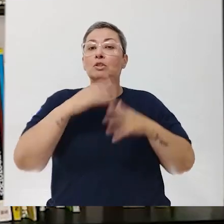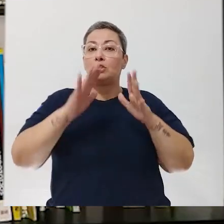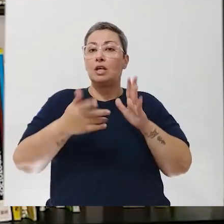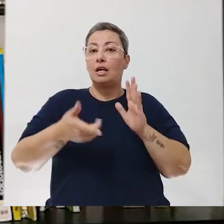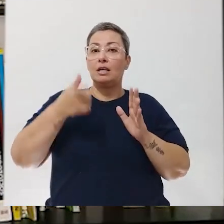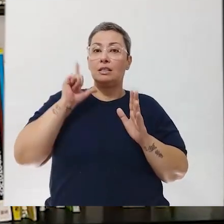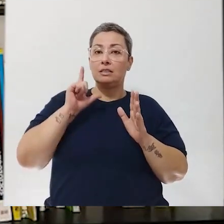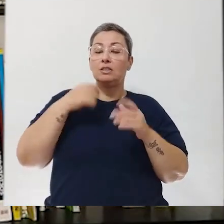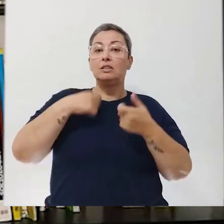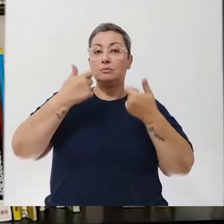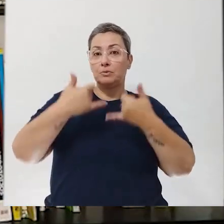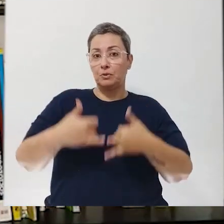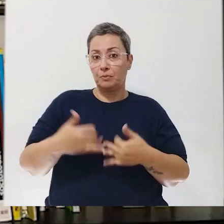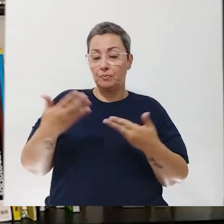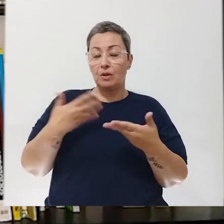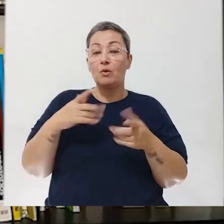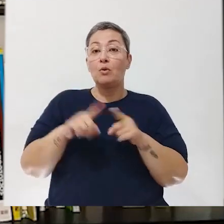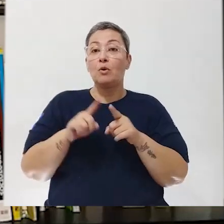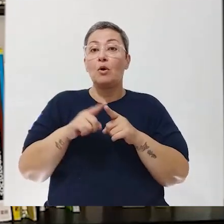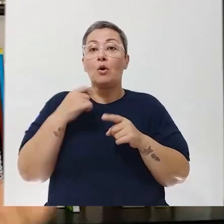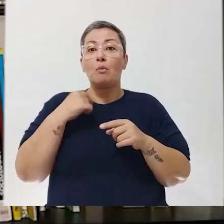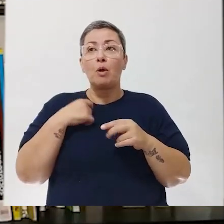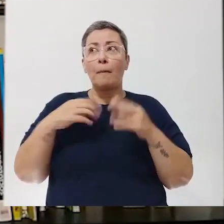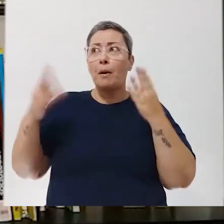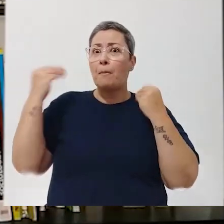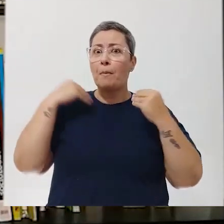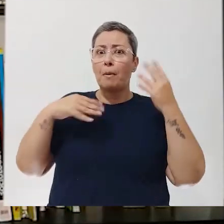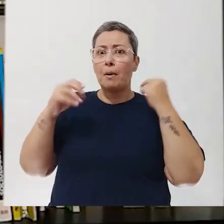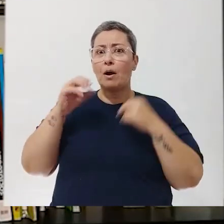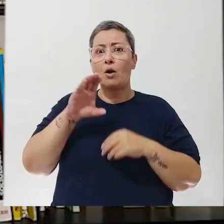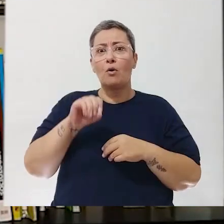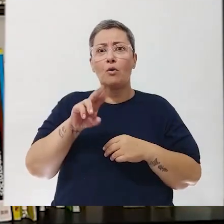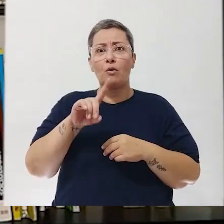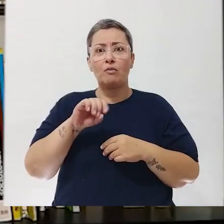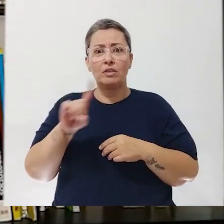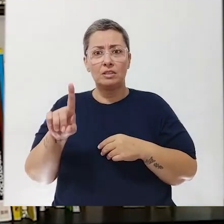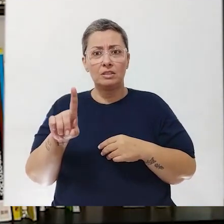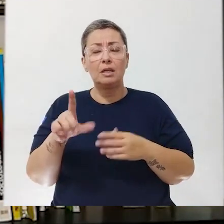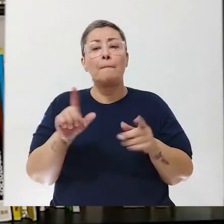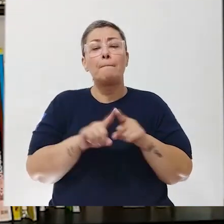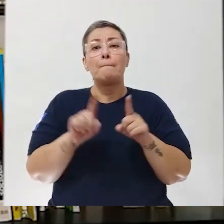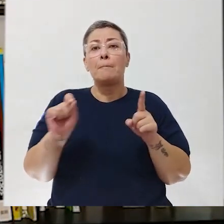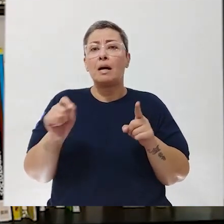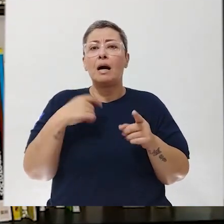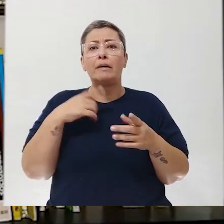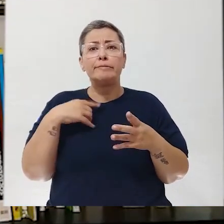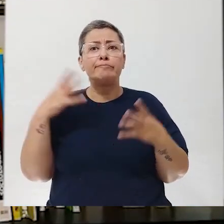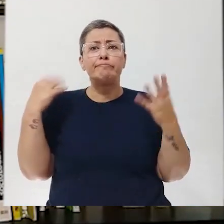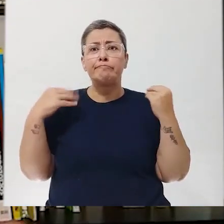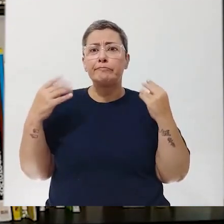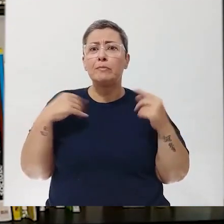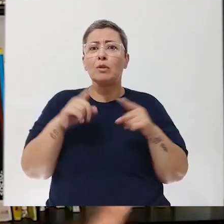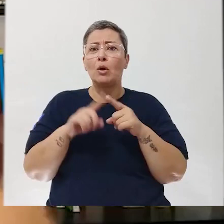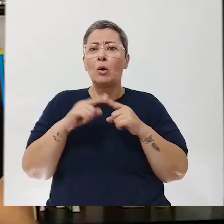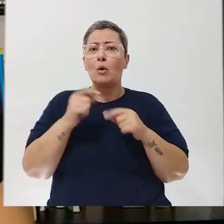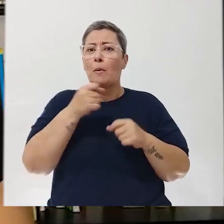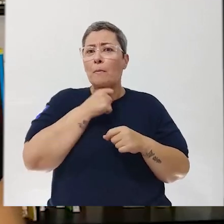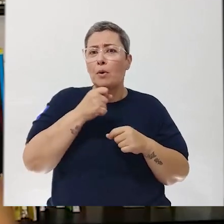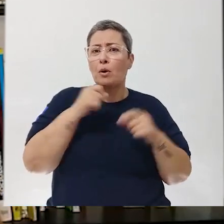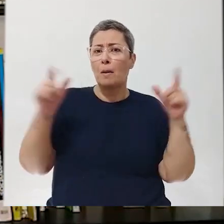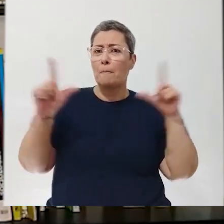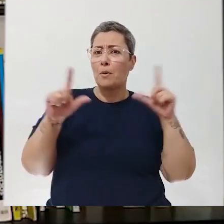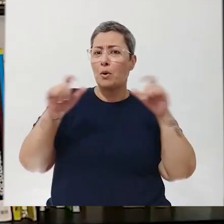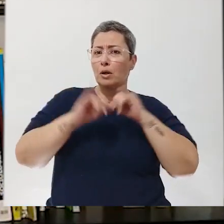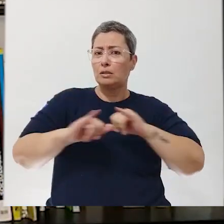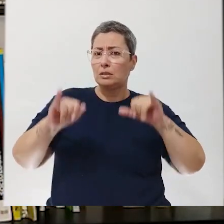eu tinha falado para vocês bem no começo, né? Agora há pouco nós ouvimos muito falar sobre Covid, né? Só que a gente ouve muito através dessas reportagens